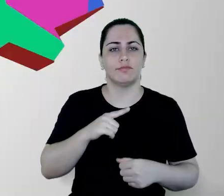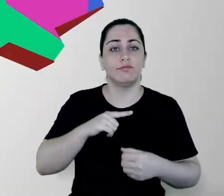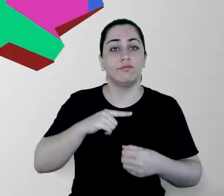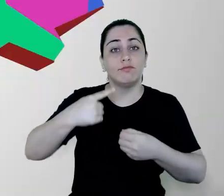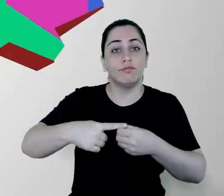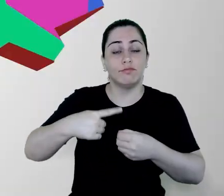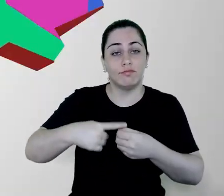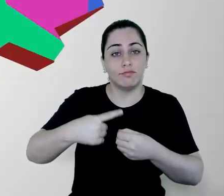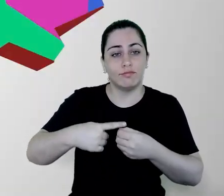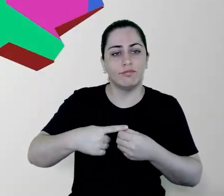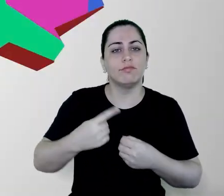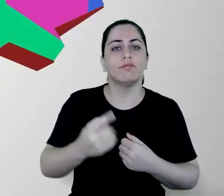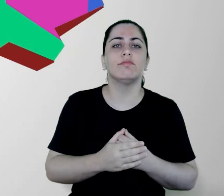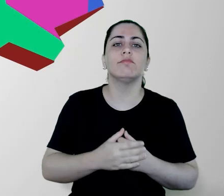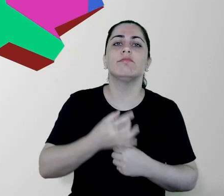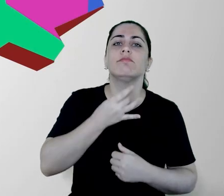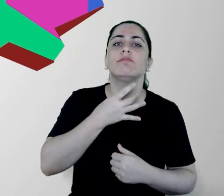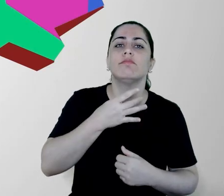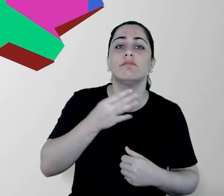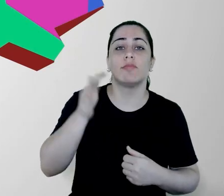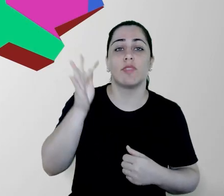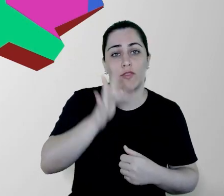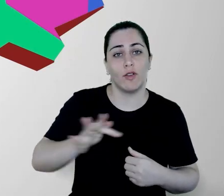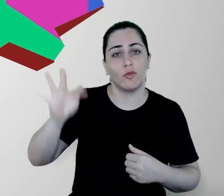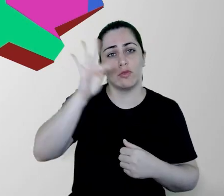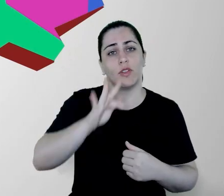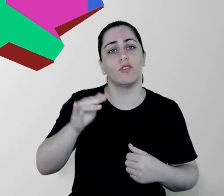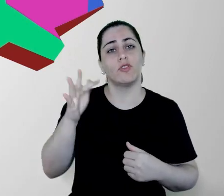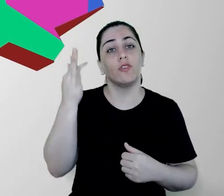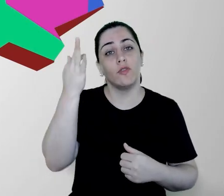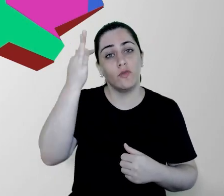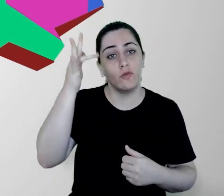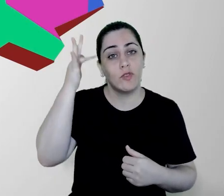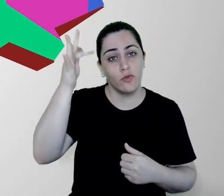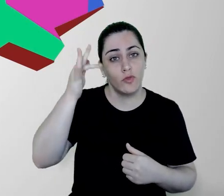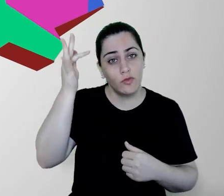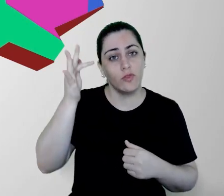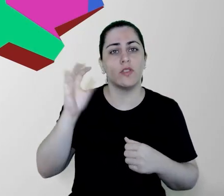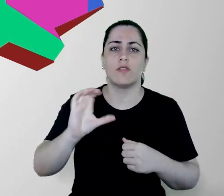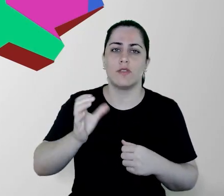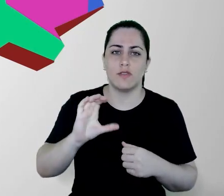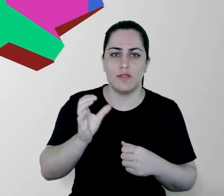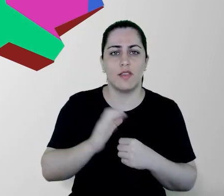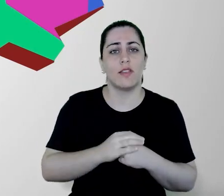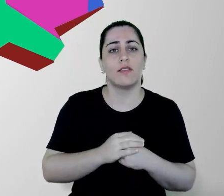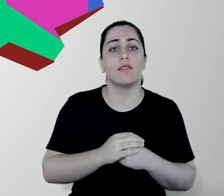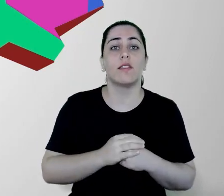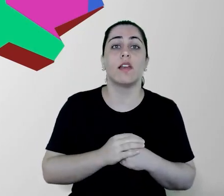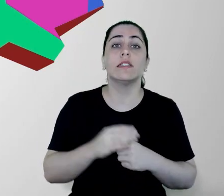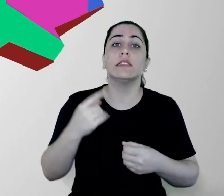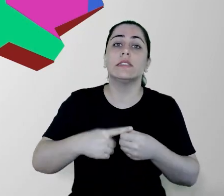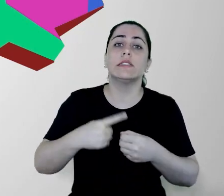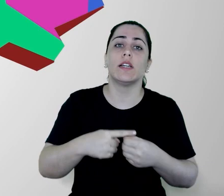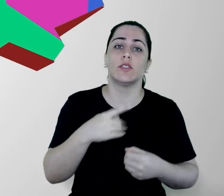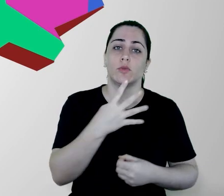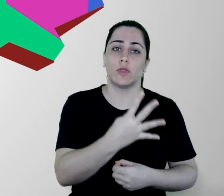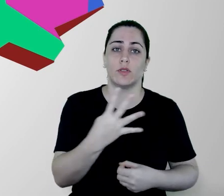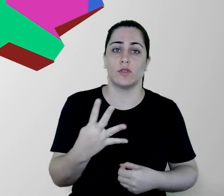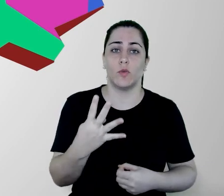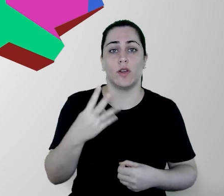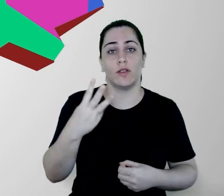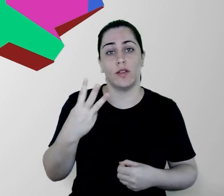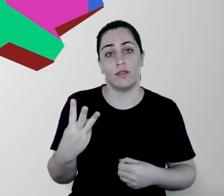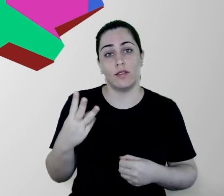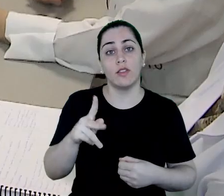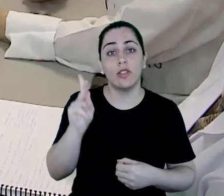Unesp é oferecido pela Faculdade de Filosofia e Ciências, em Marília, a 443 quilômetros da cidade